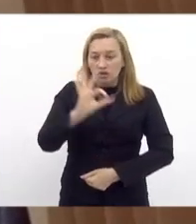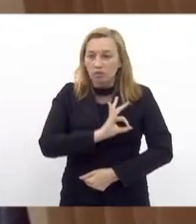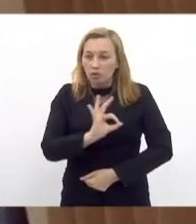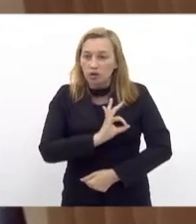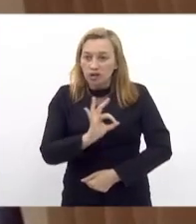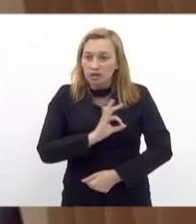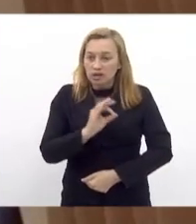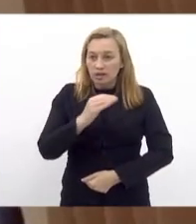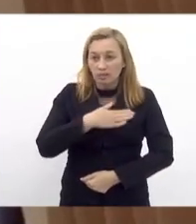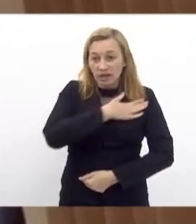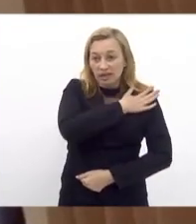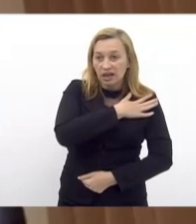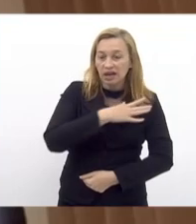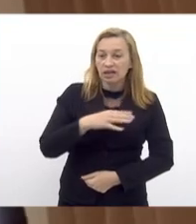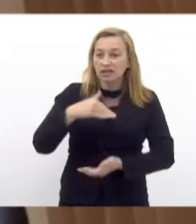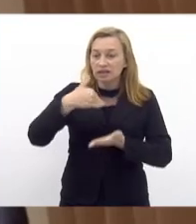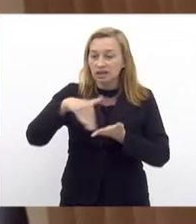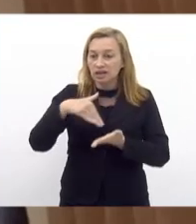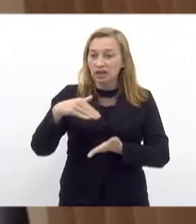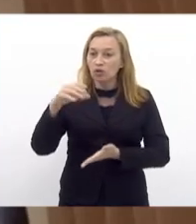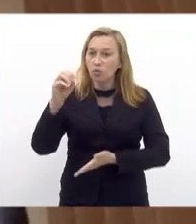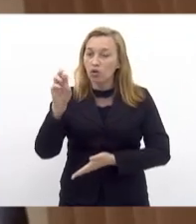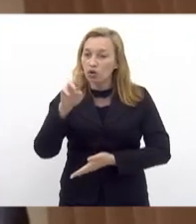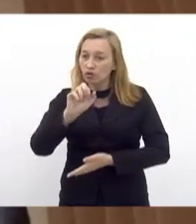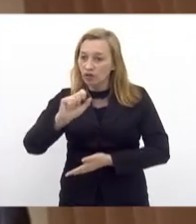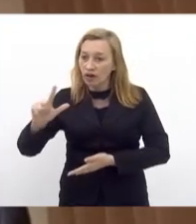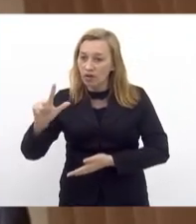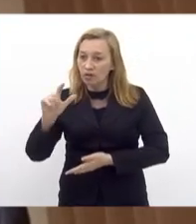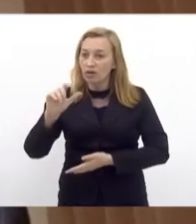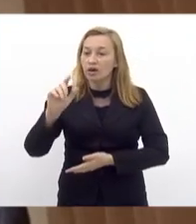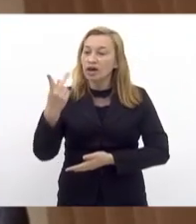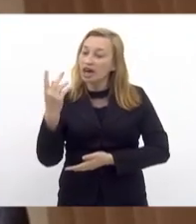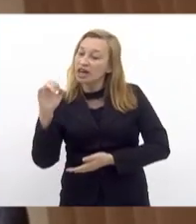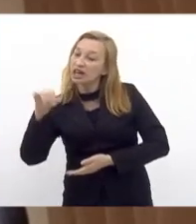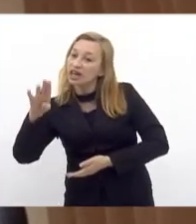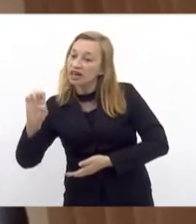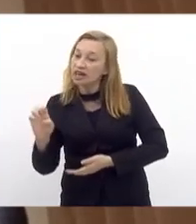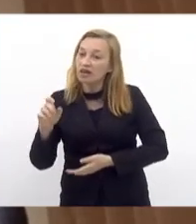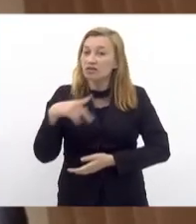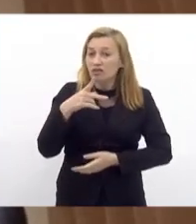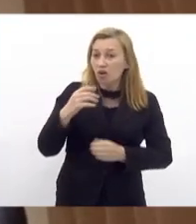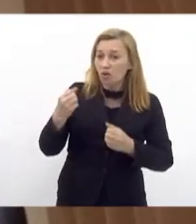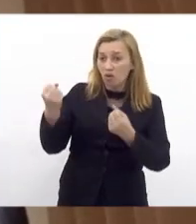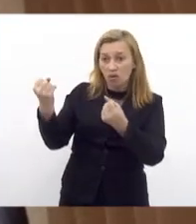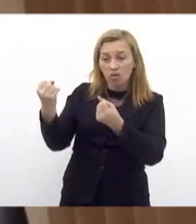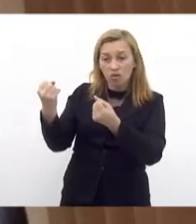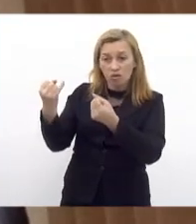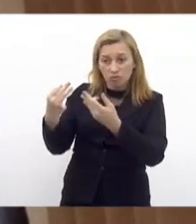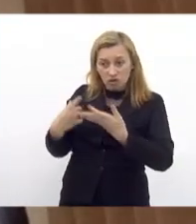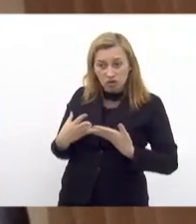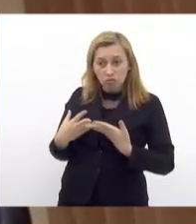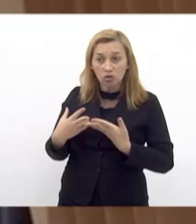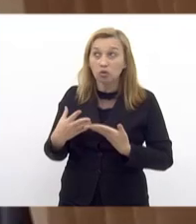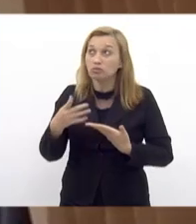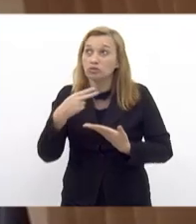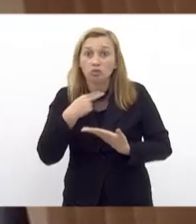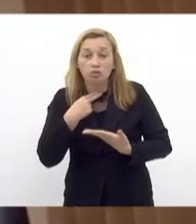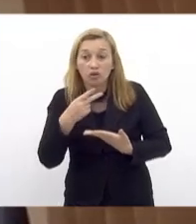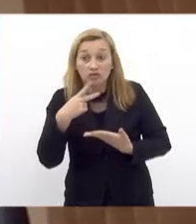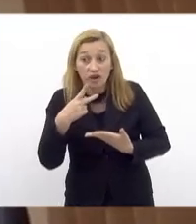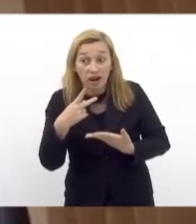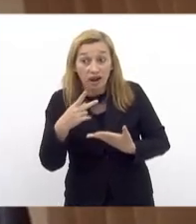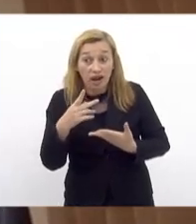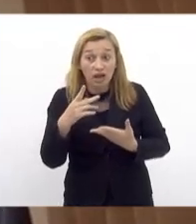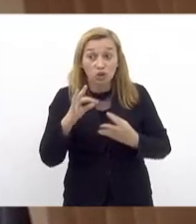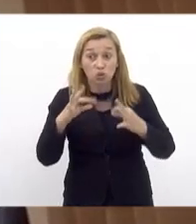Polícia Militar, secretário Coronel Henrique, que me deixou claro, a gente não pode anunciar por motivos de segurança,